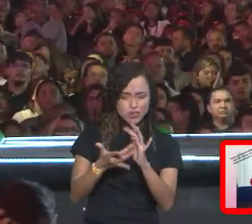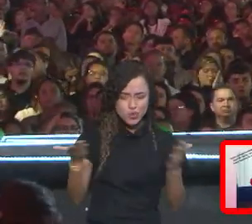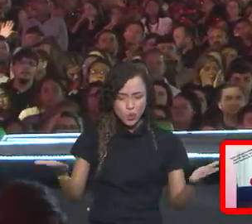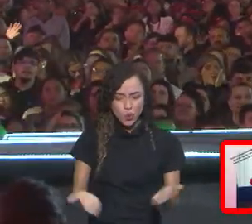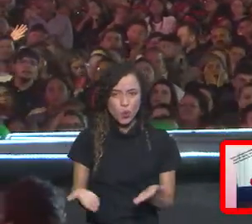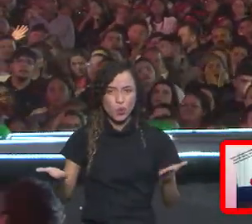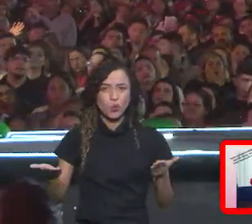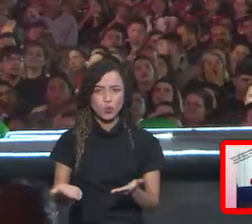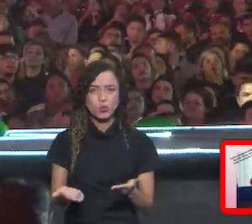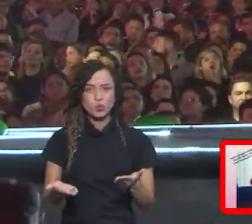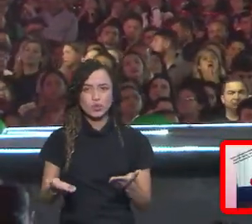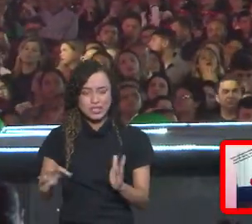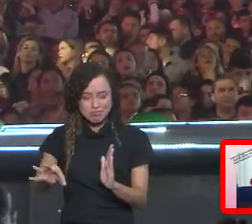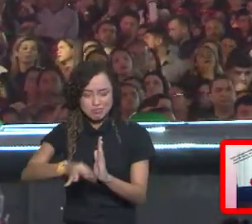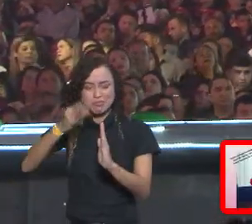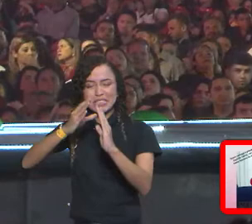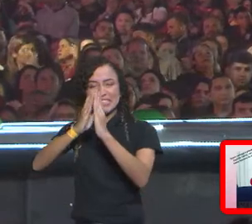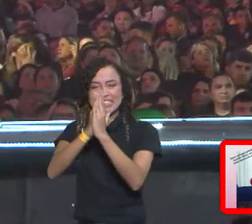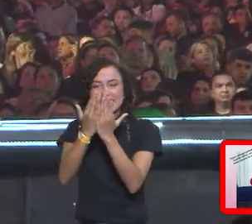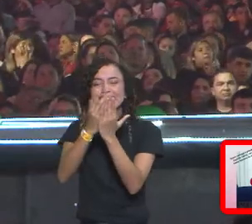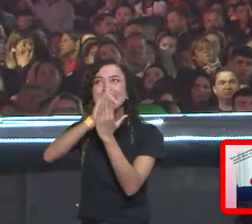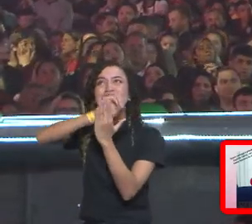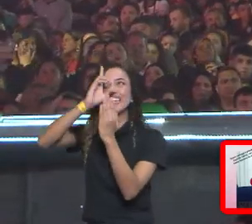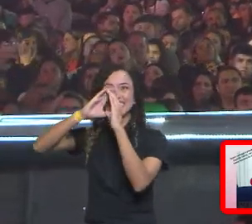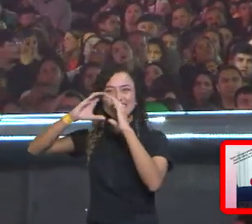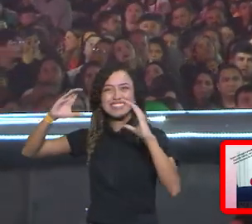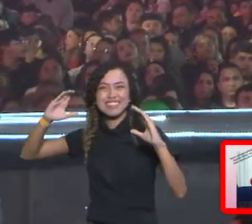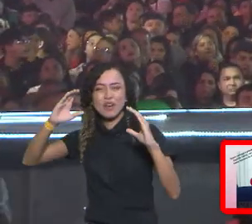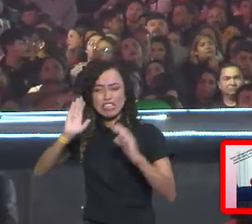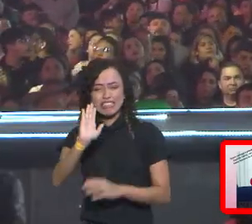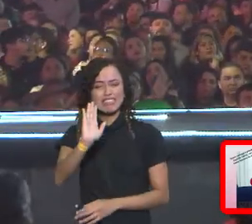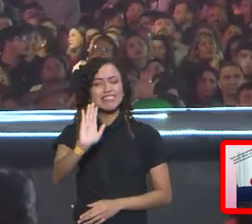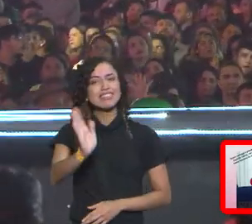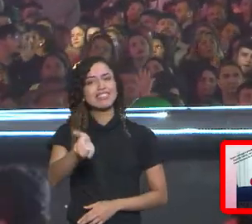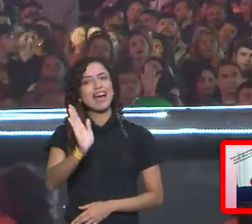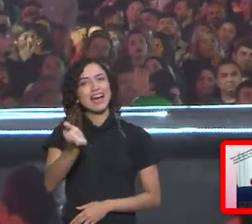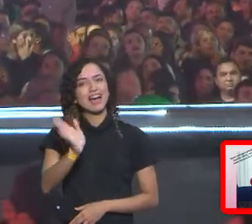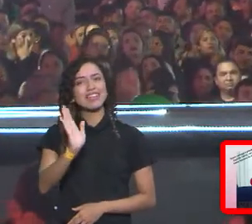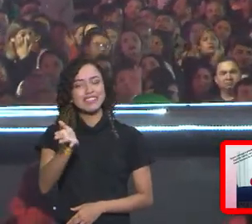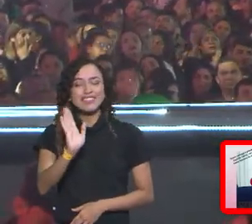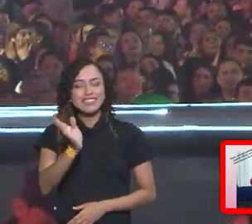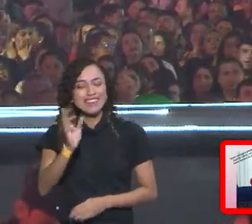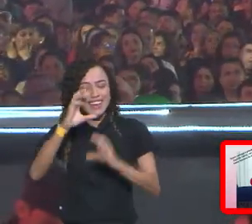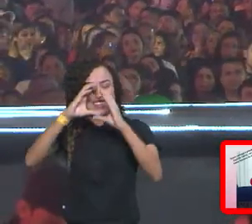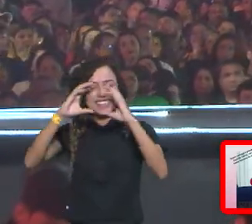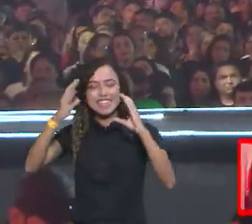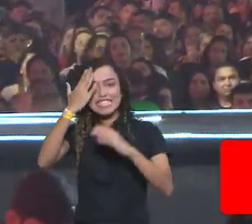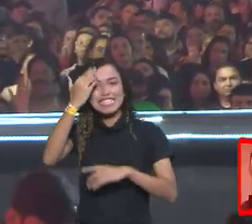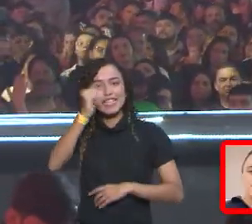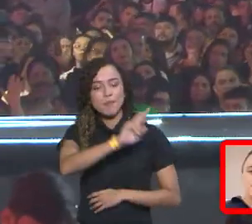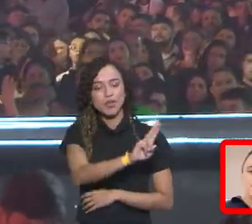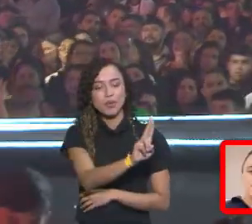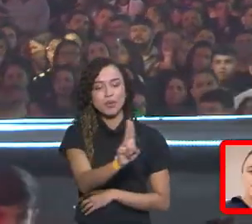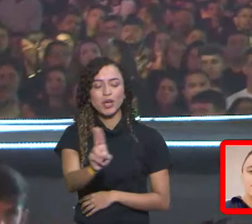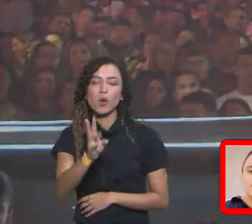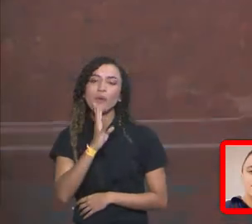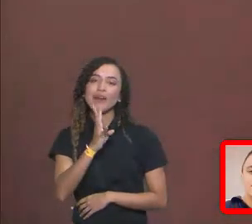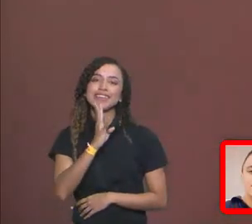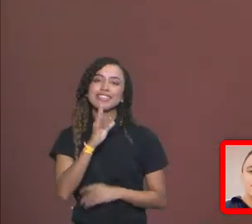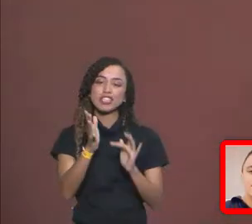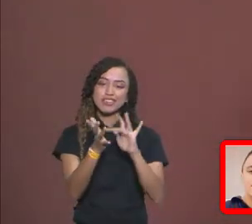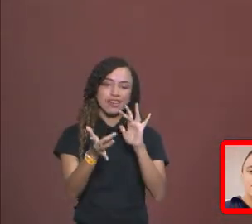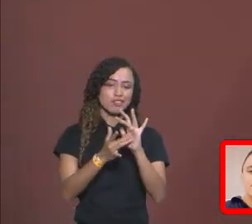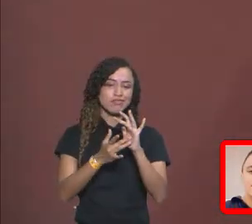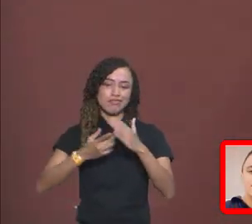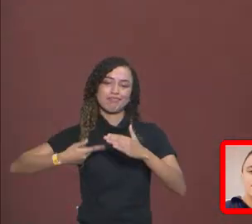que o seu nome seja escrito no livro da vida saiba que Jesus já escreveu o seu nome ele sabe o nome de cada um de vocês